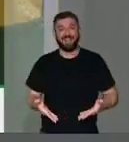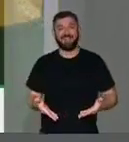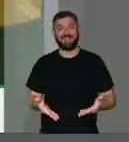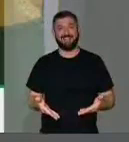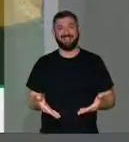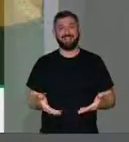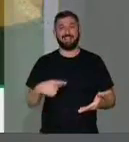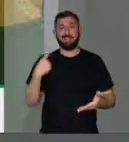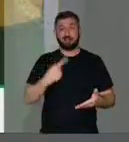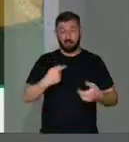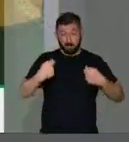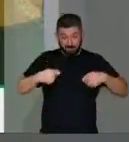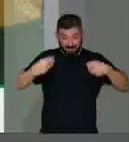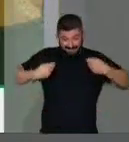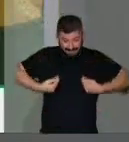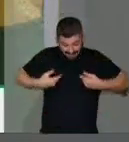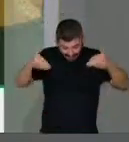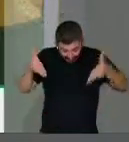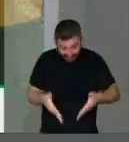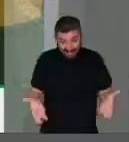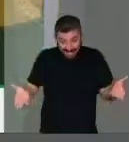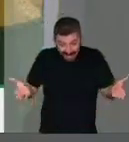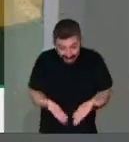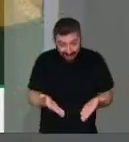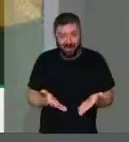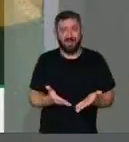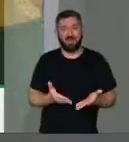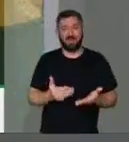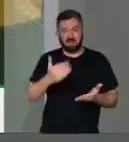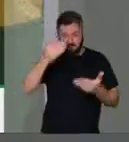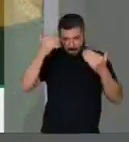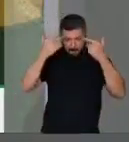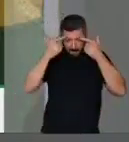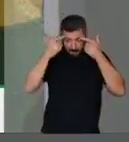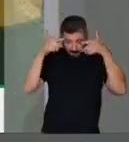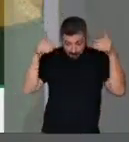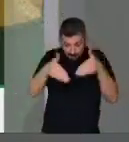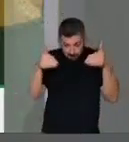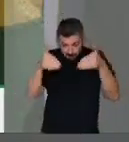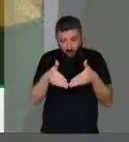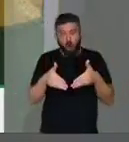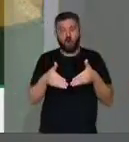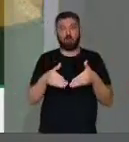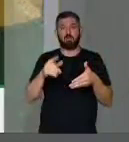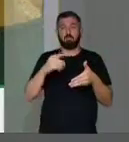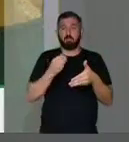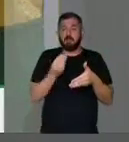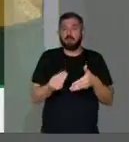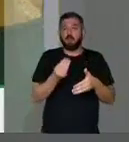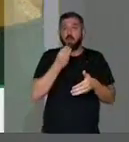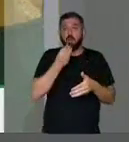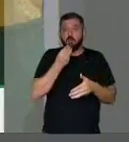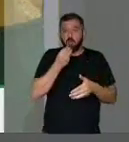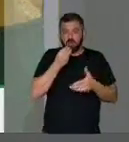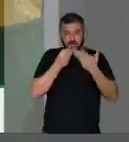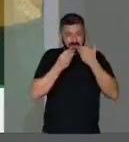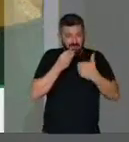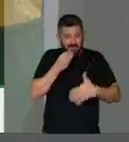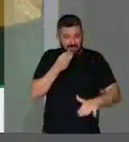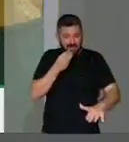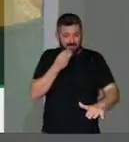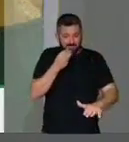estar no aqui e agora, com a mente focada para dar uma chance às nossas